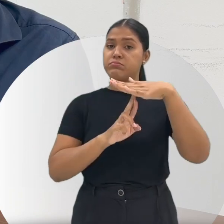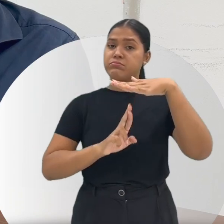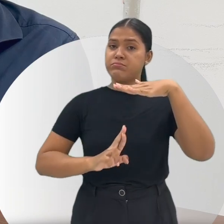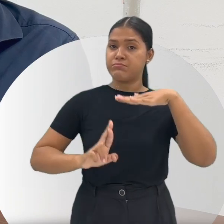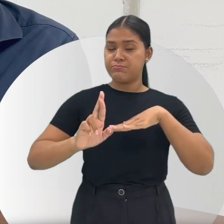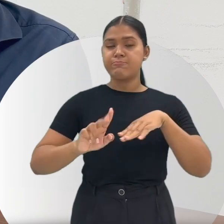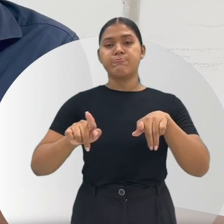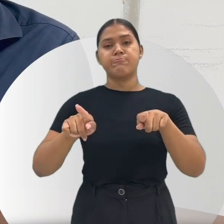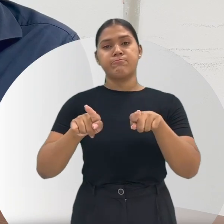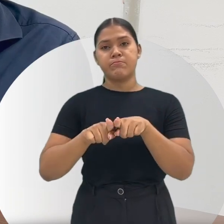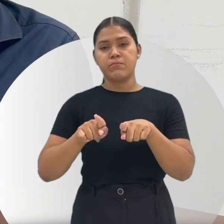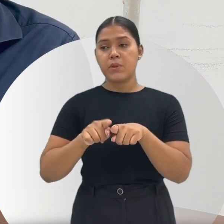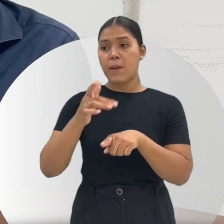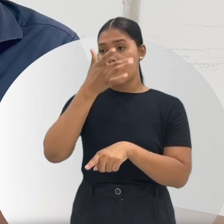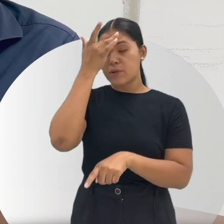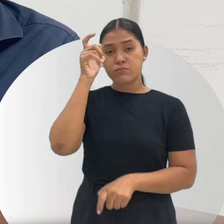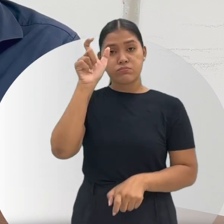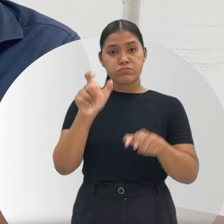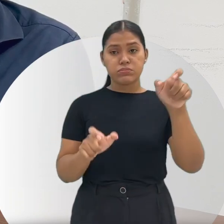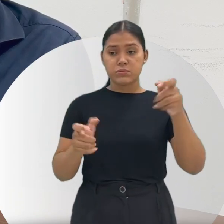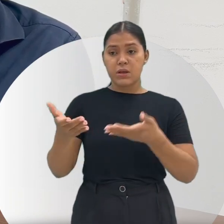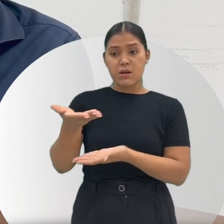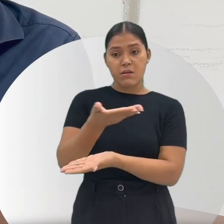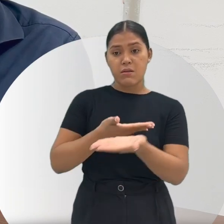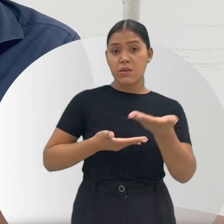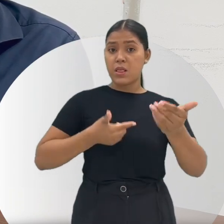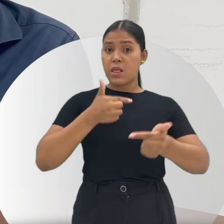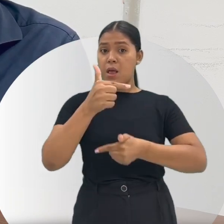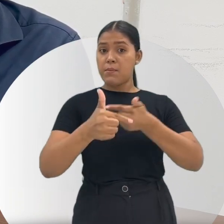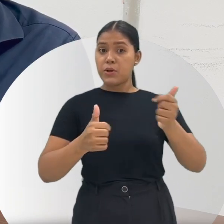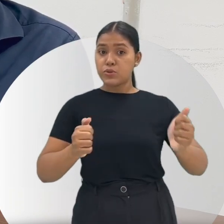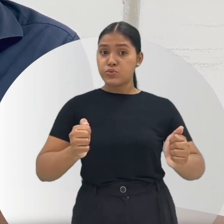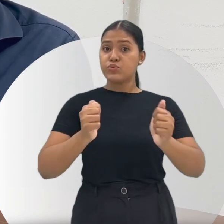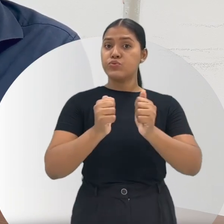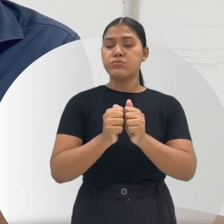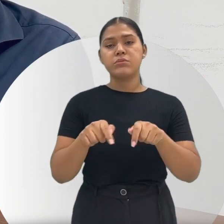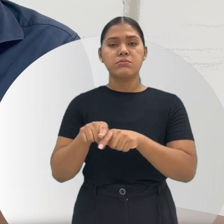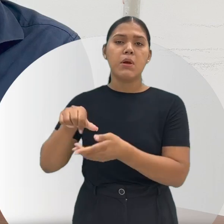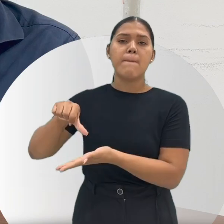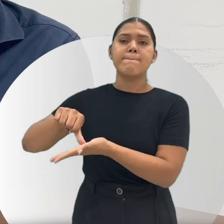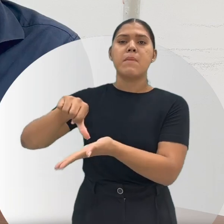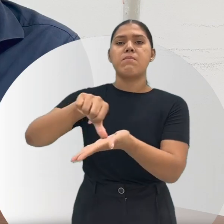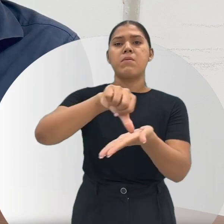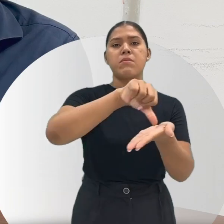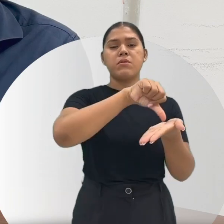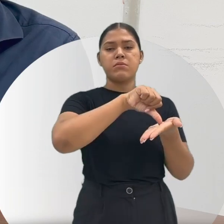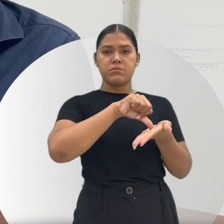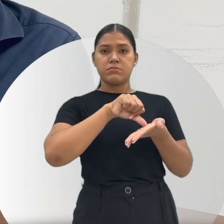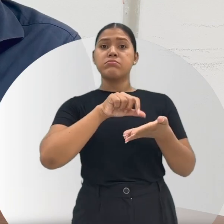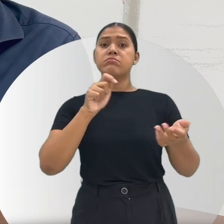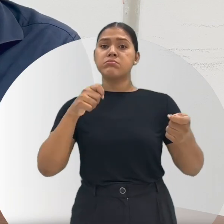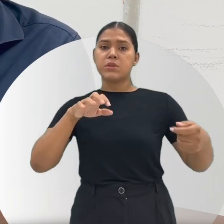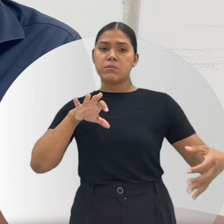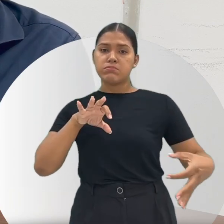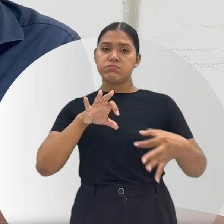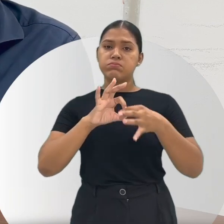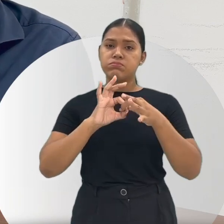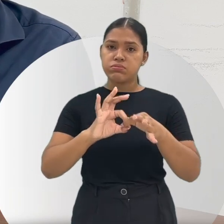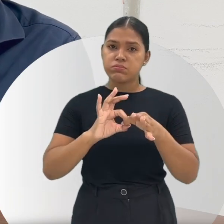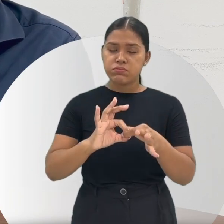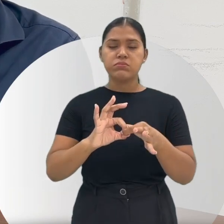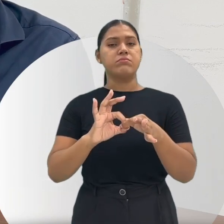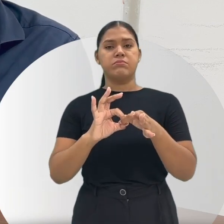conosco próximas, com as pessoas que estão nos campi, fazer com que elas sintam-se abraçadas pela Proem, elas sintam-se atendidas